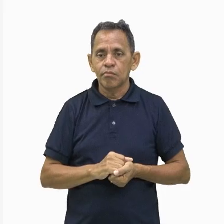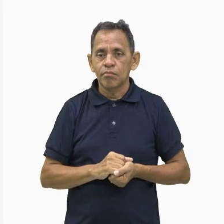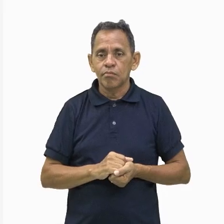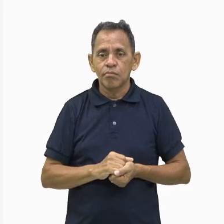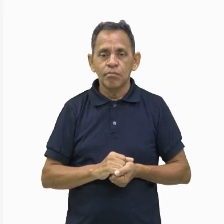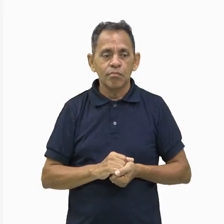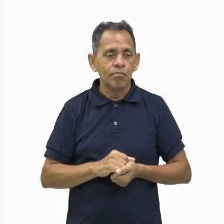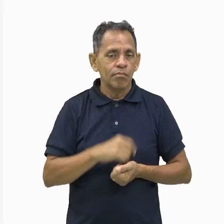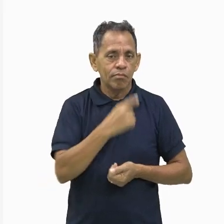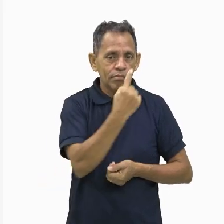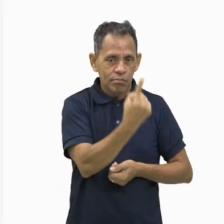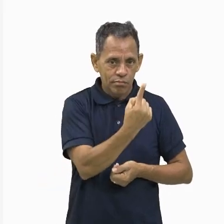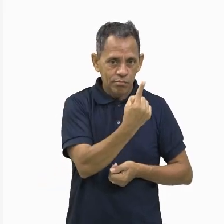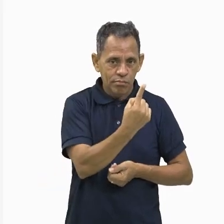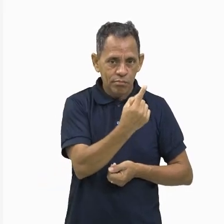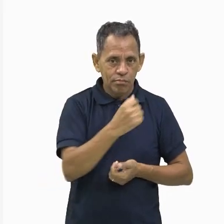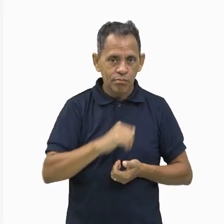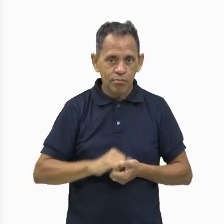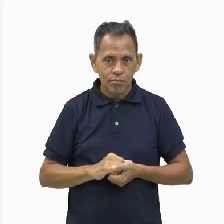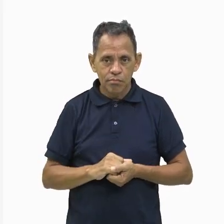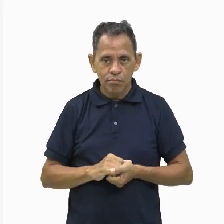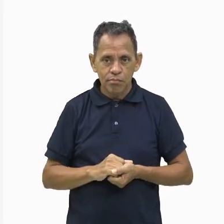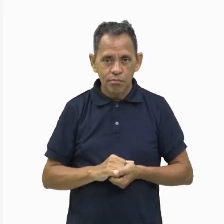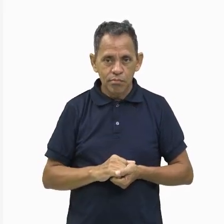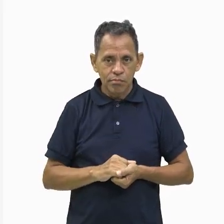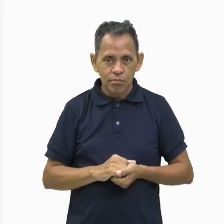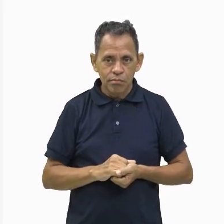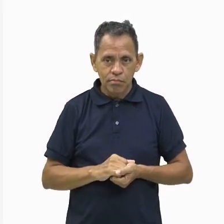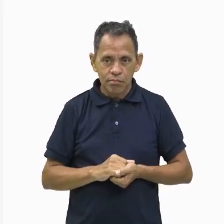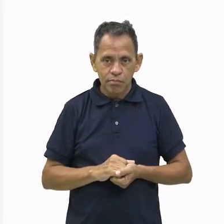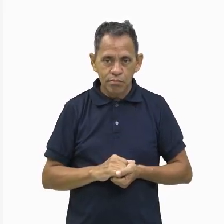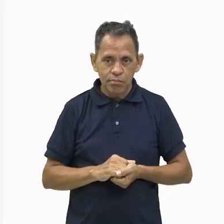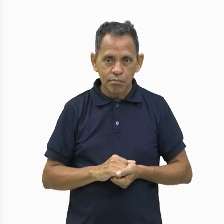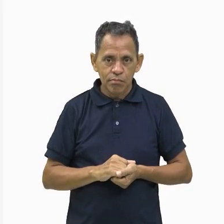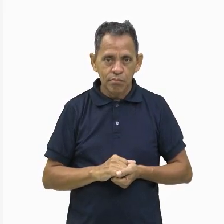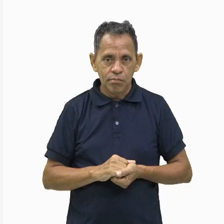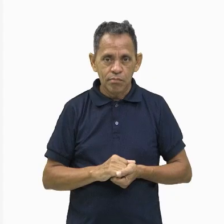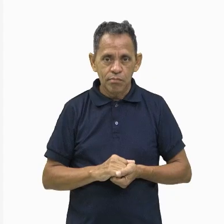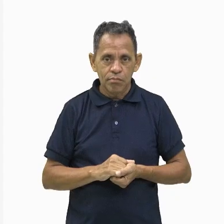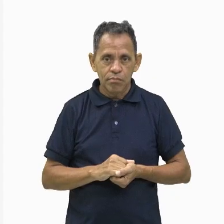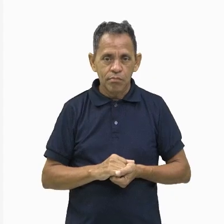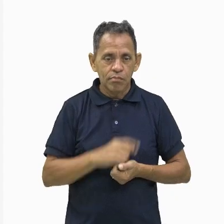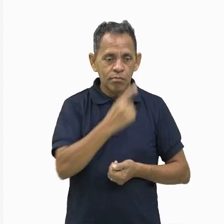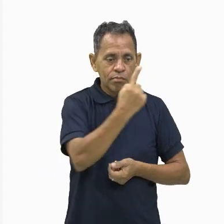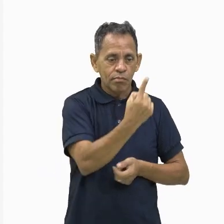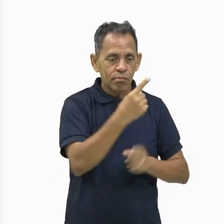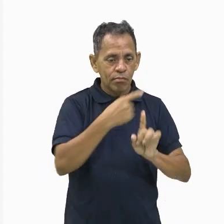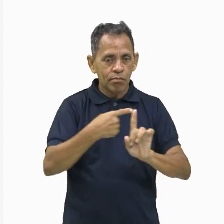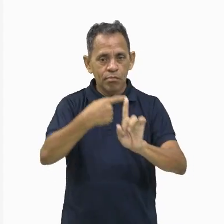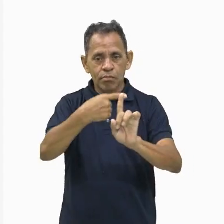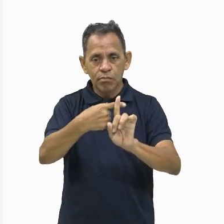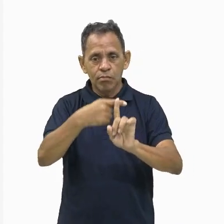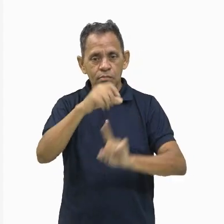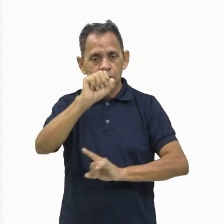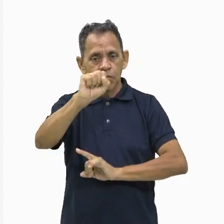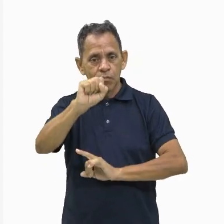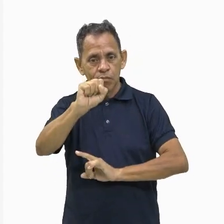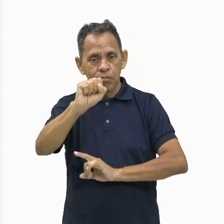vou pegar o pincel vermelho, né? 1 mais